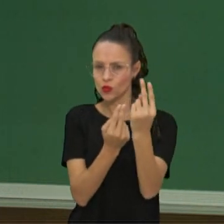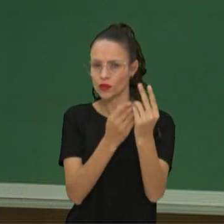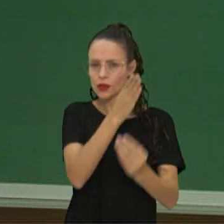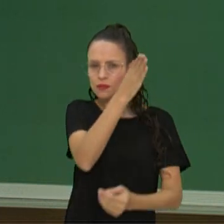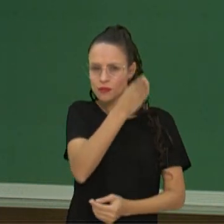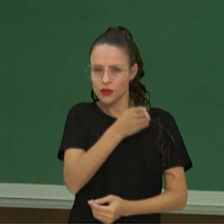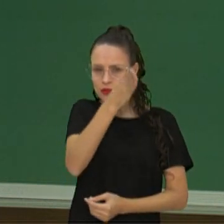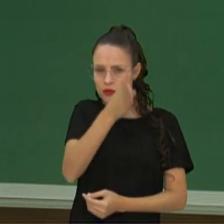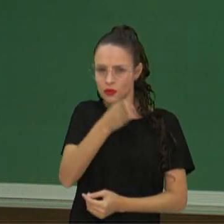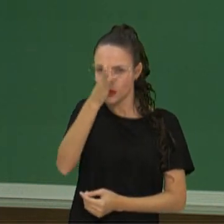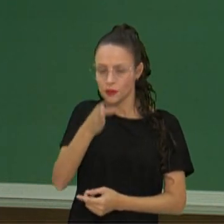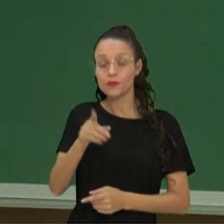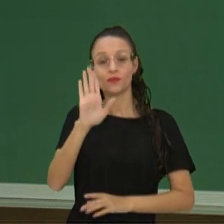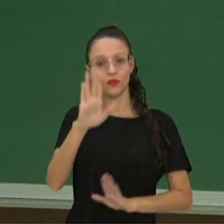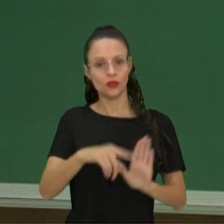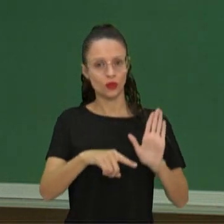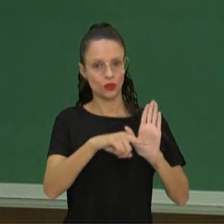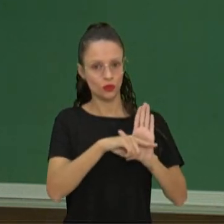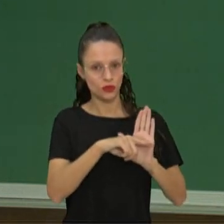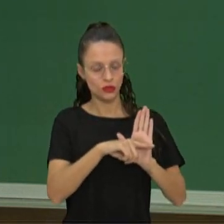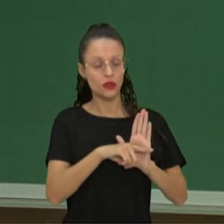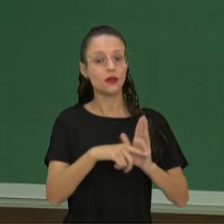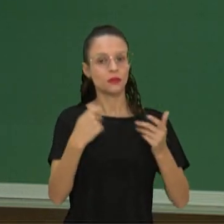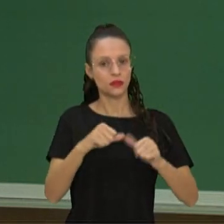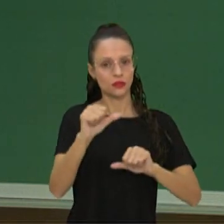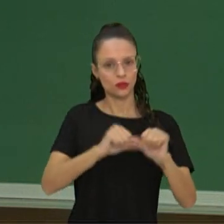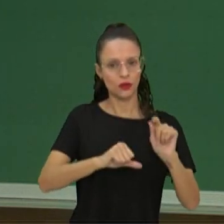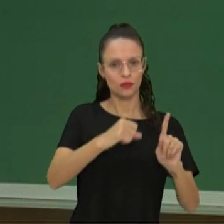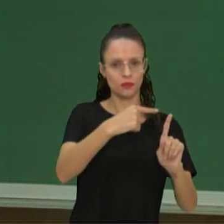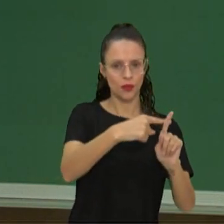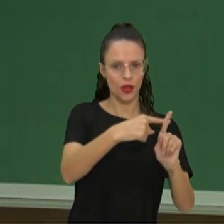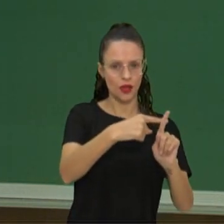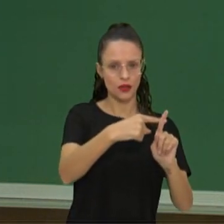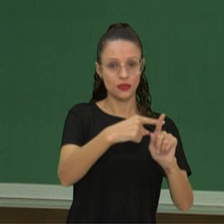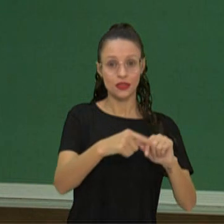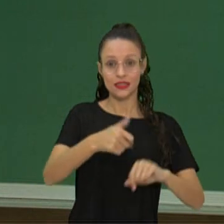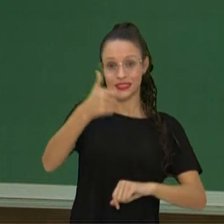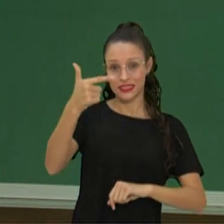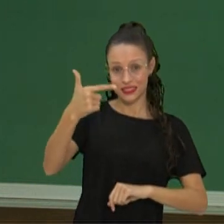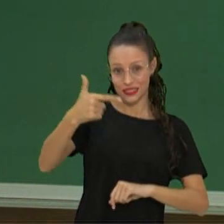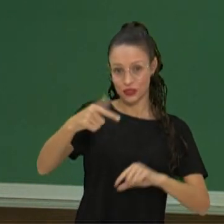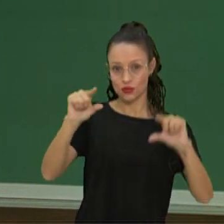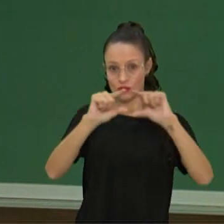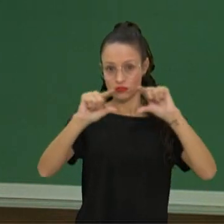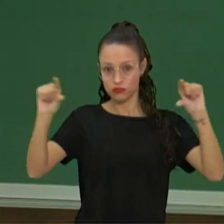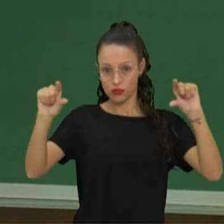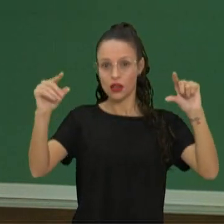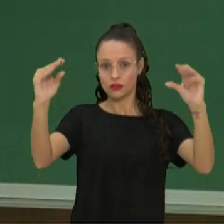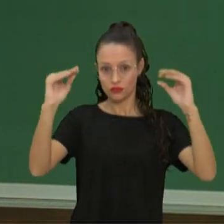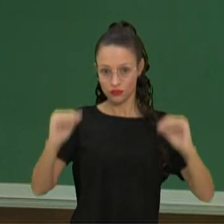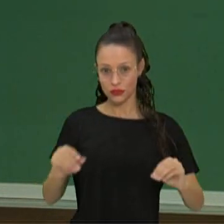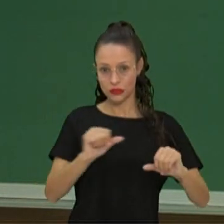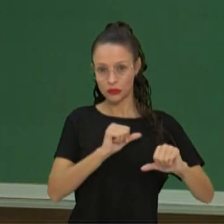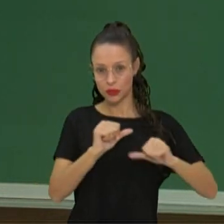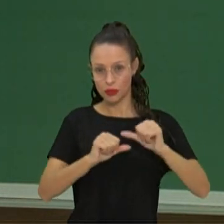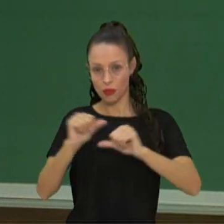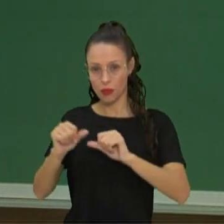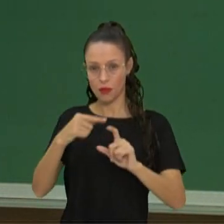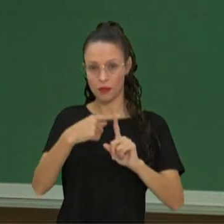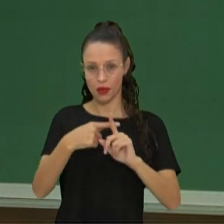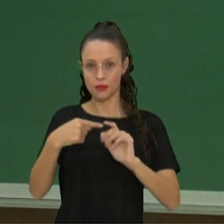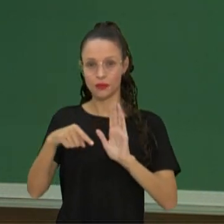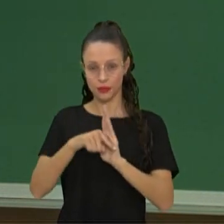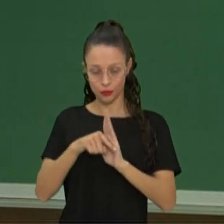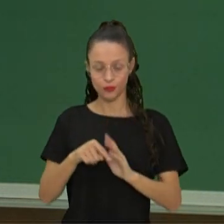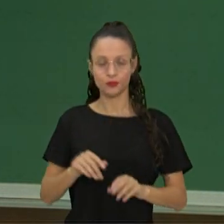E lembrando que na subtração eu tenho que trocar os sinais do segundo polinômio na hora de escrever, tá bom? Mas necessariamente o que